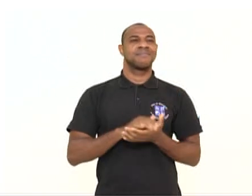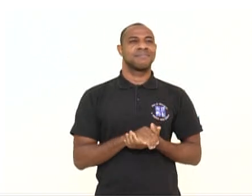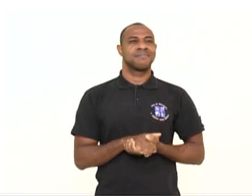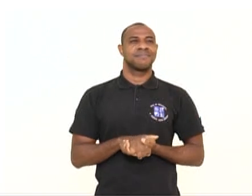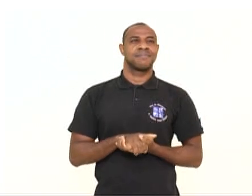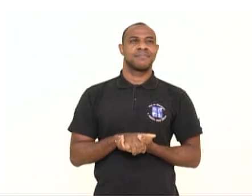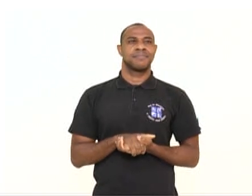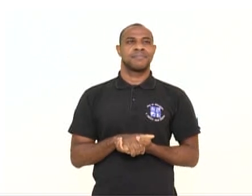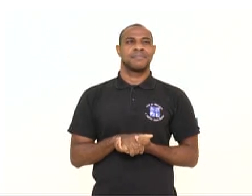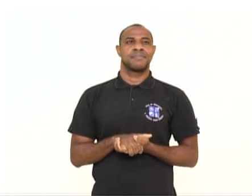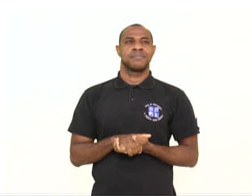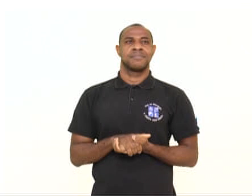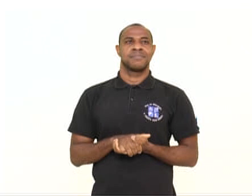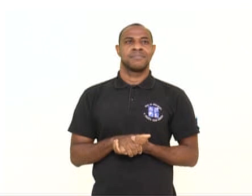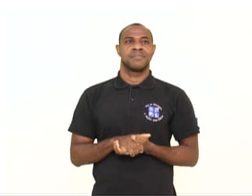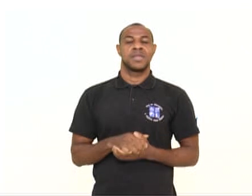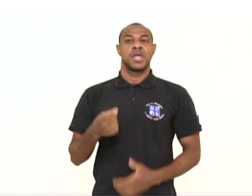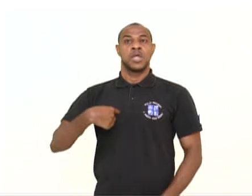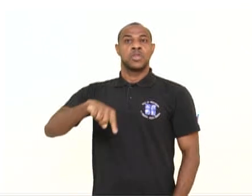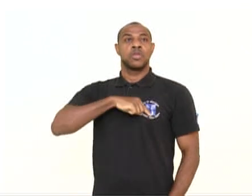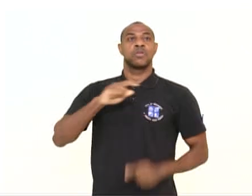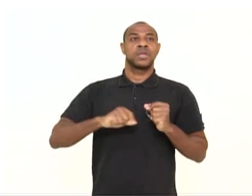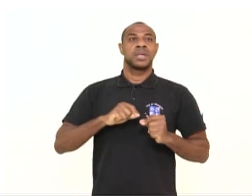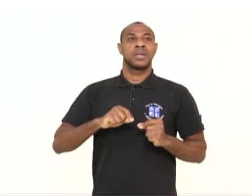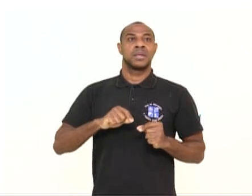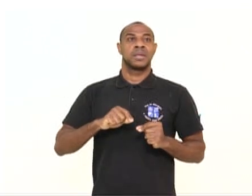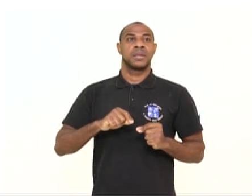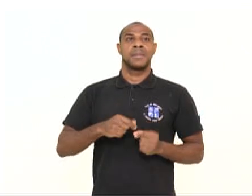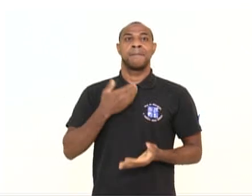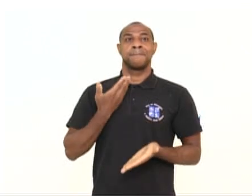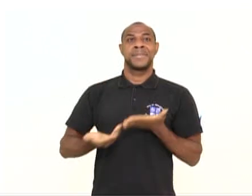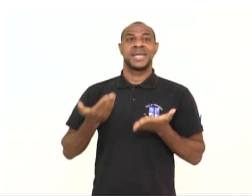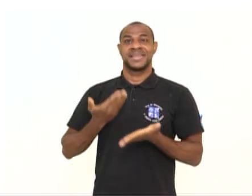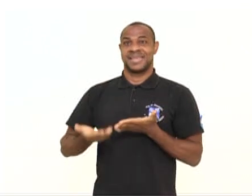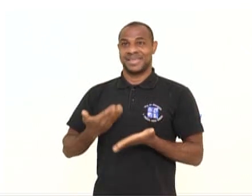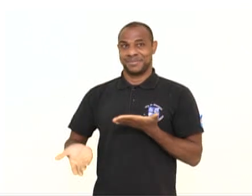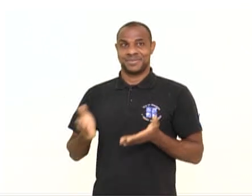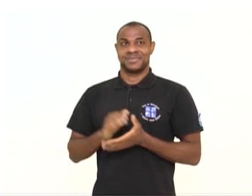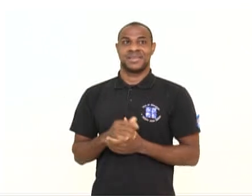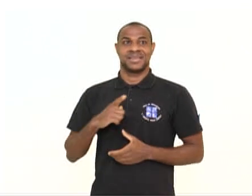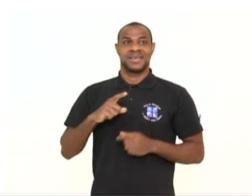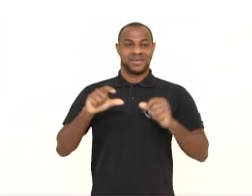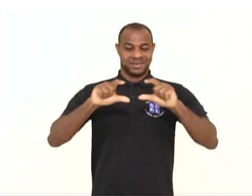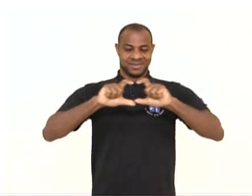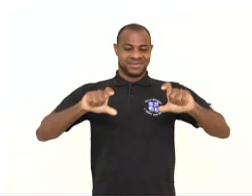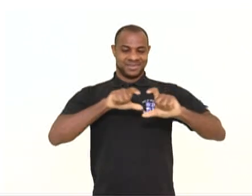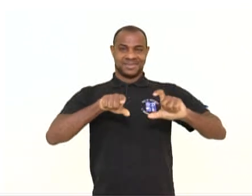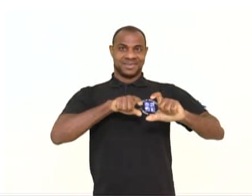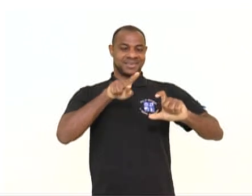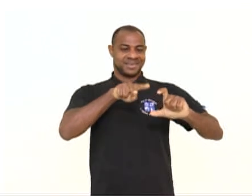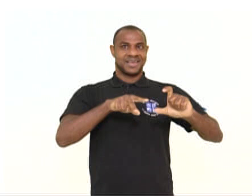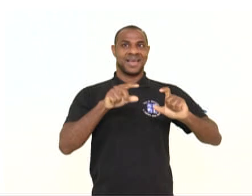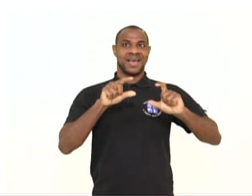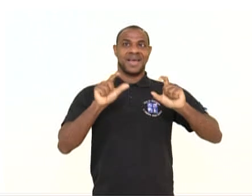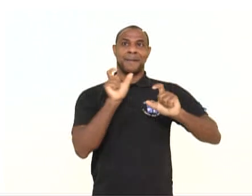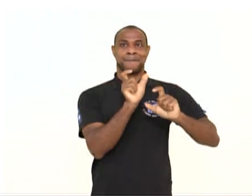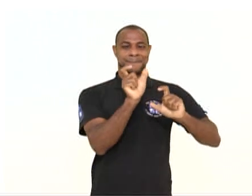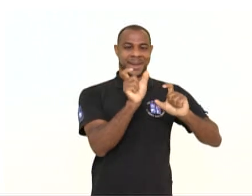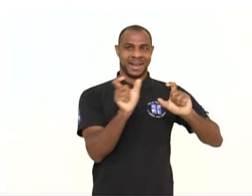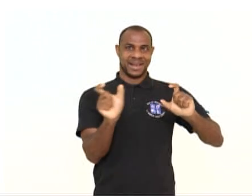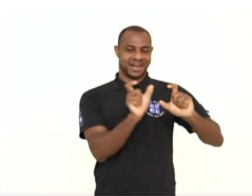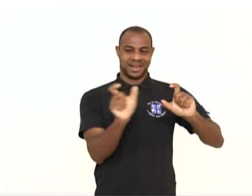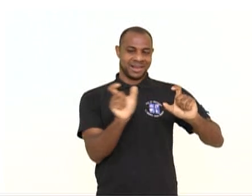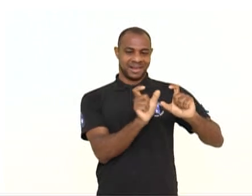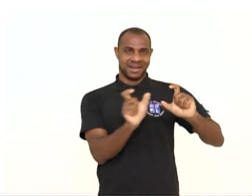we? Nós perdemos, não? E temos aqui as informações. Riding a bike, going to the beach, have a